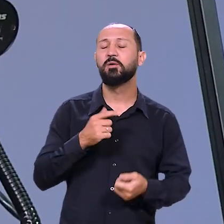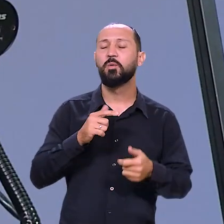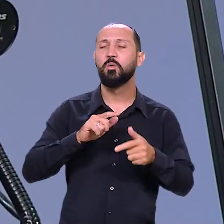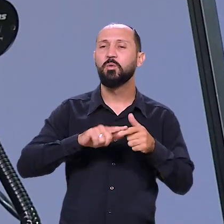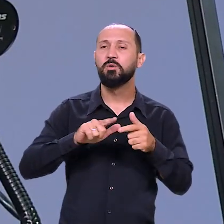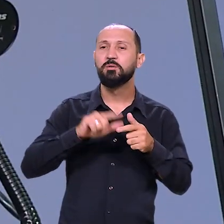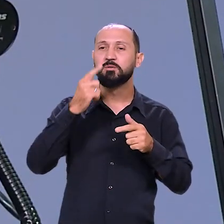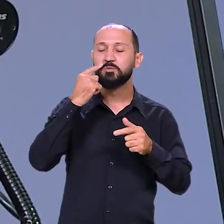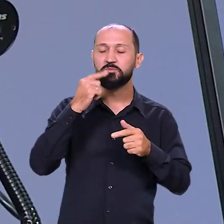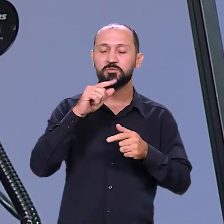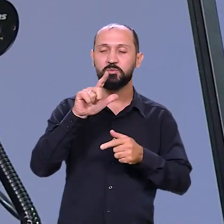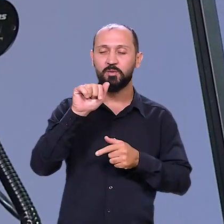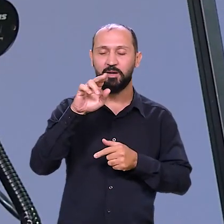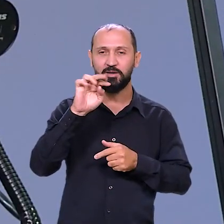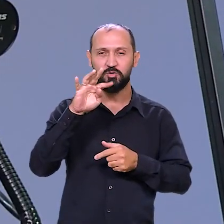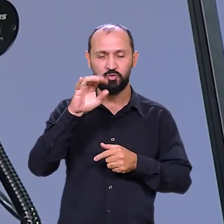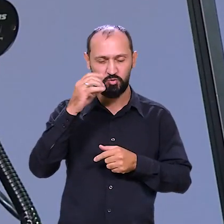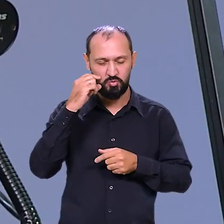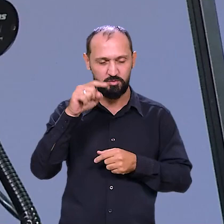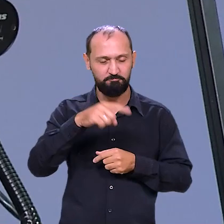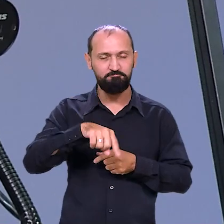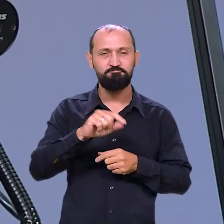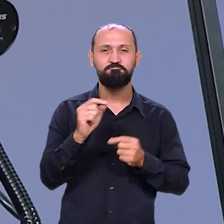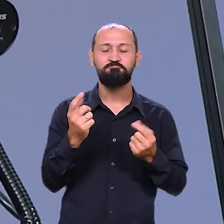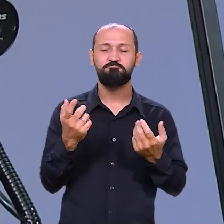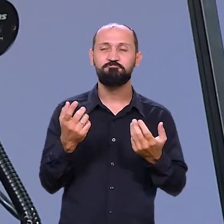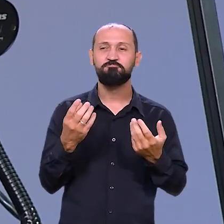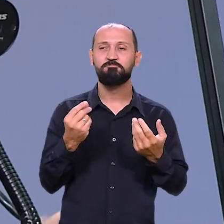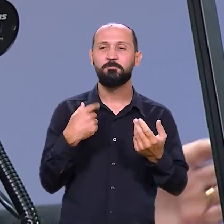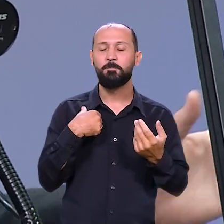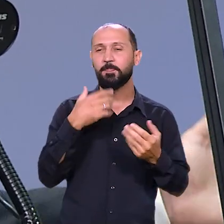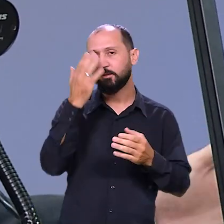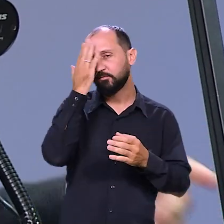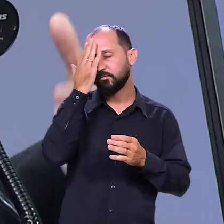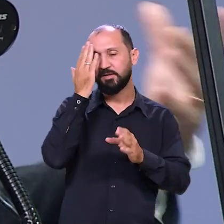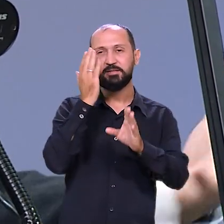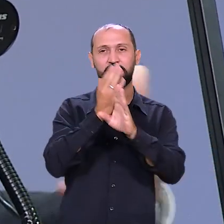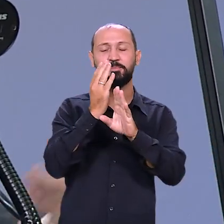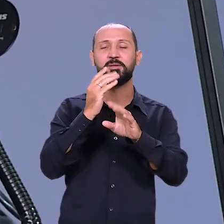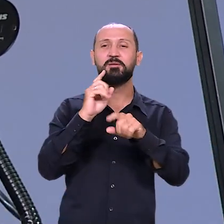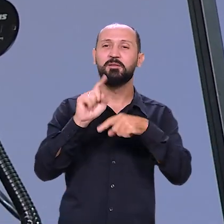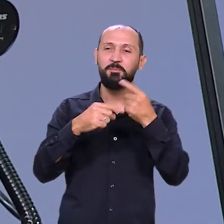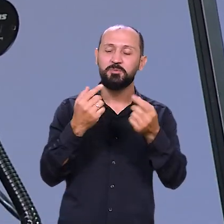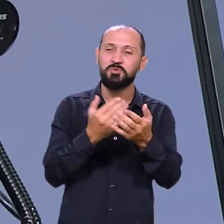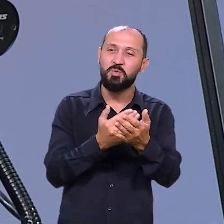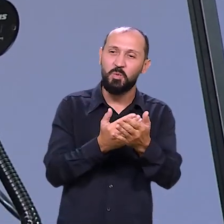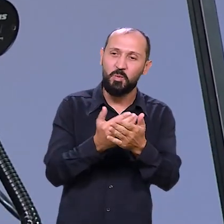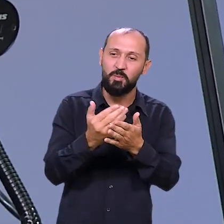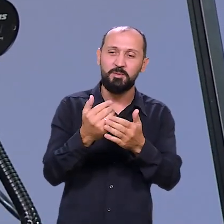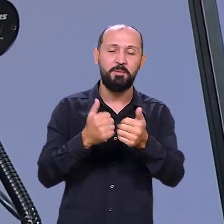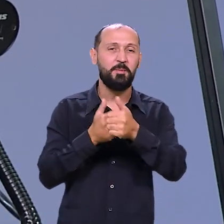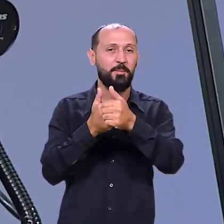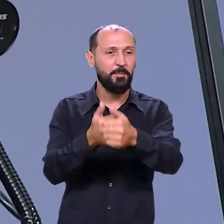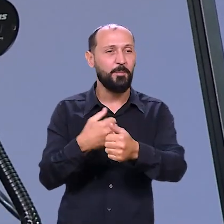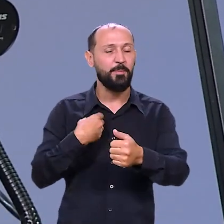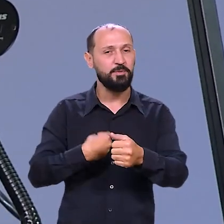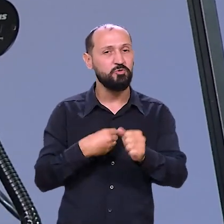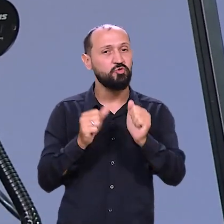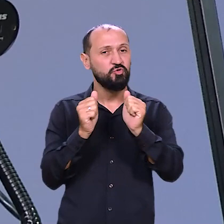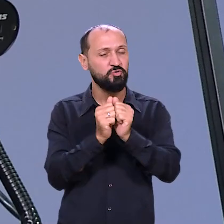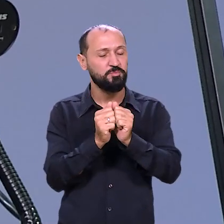questão dos lácteos, que eu acho que eu descobri depois que a gente começou a participar